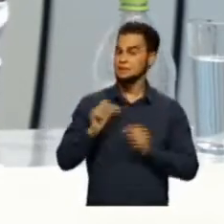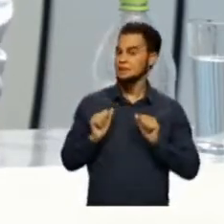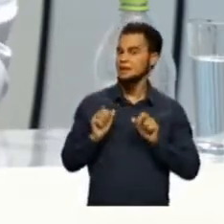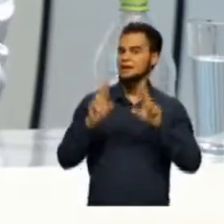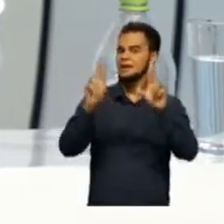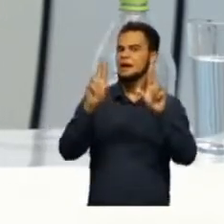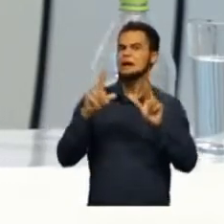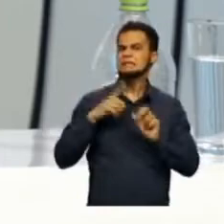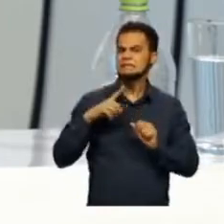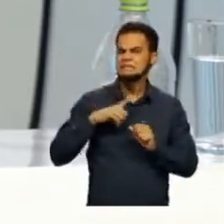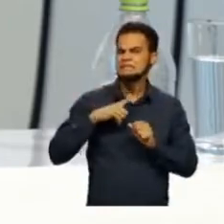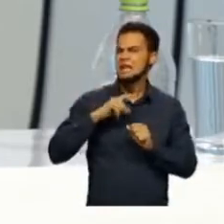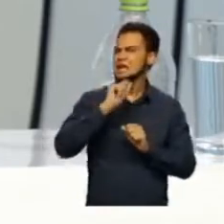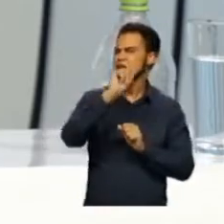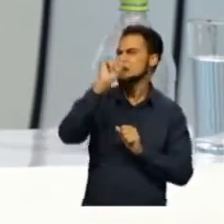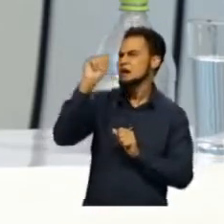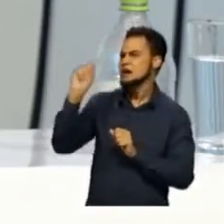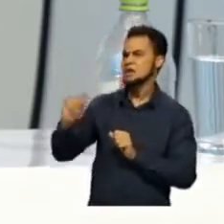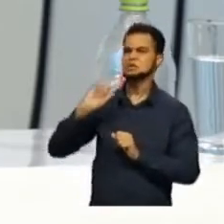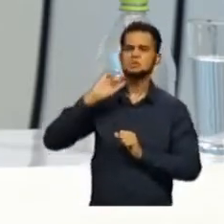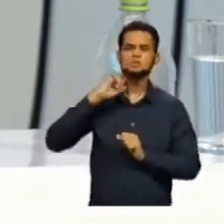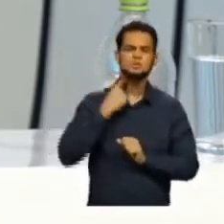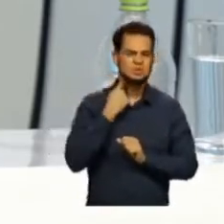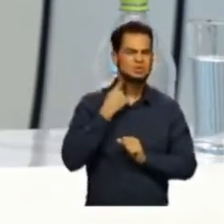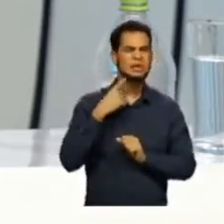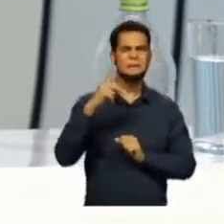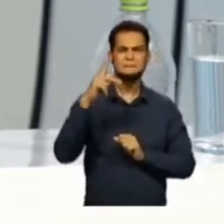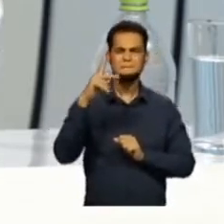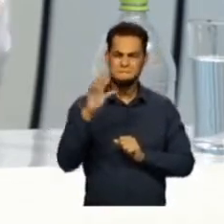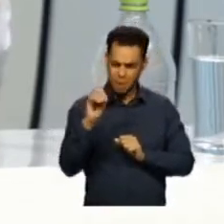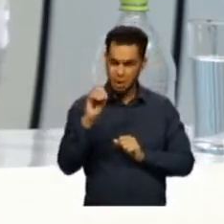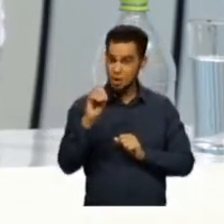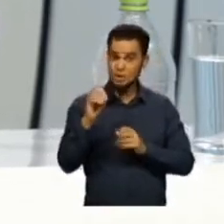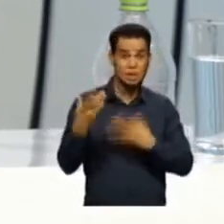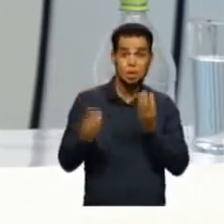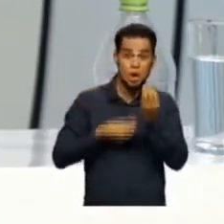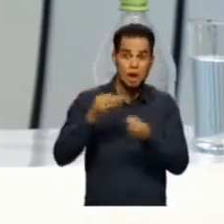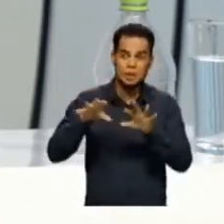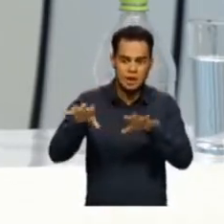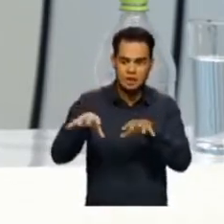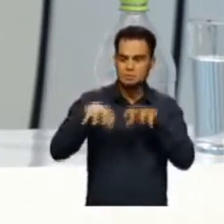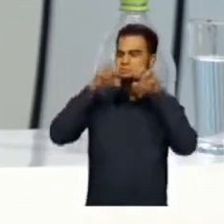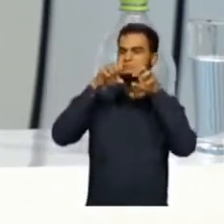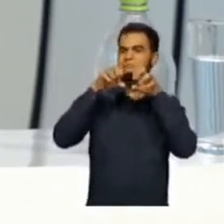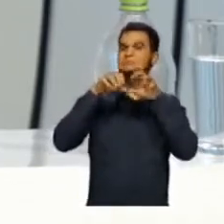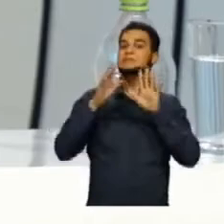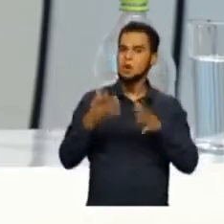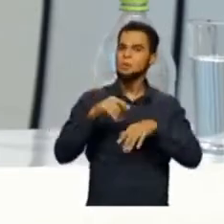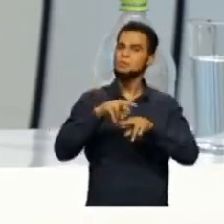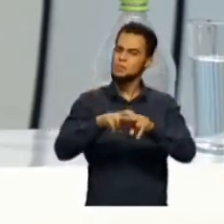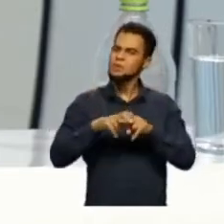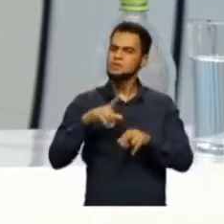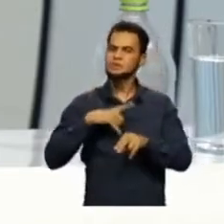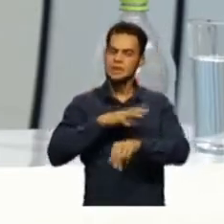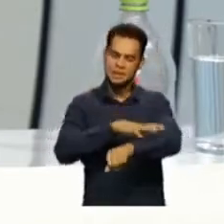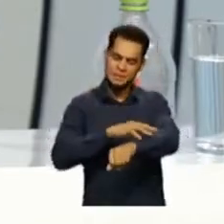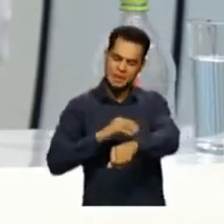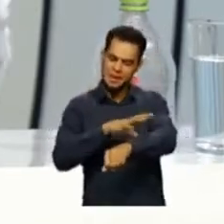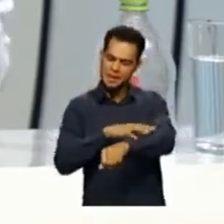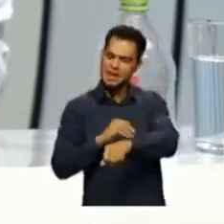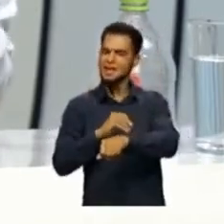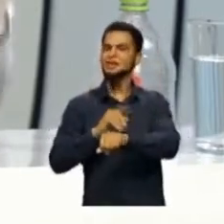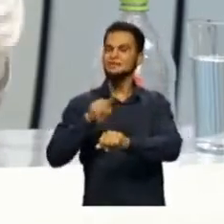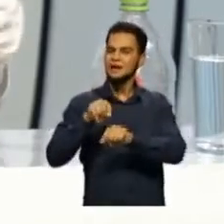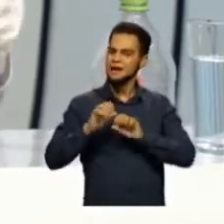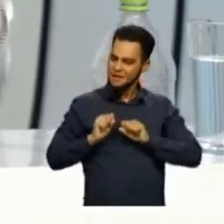substâncias tóxicas, ele tem muita poeira e não faz bem para o nosso pulmão. Então,